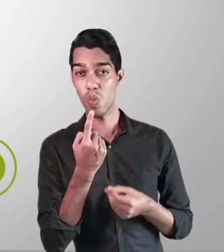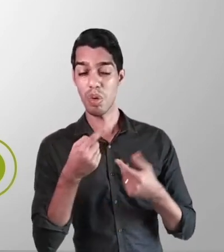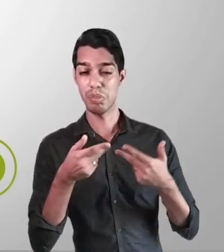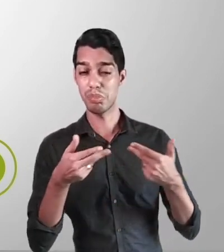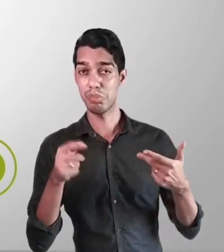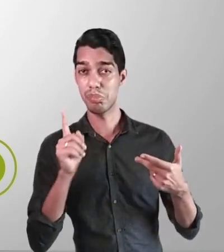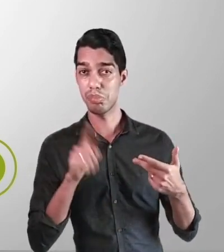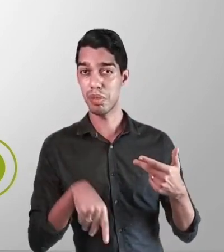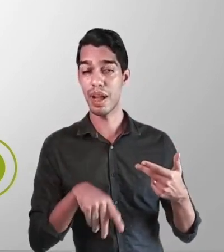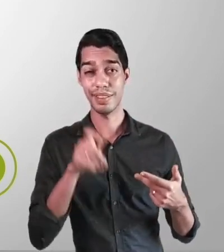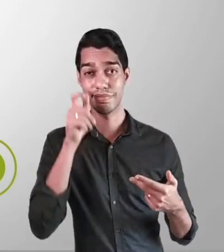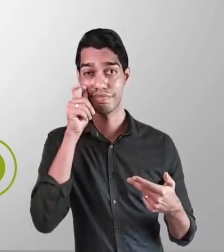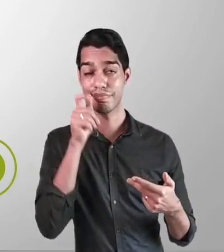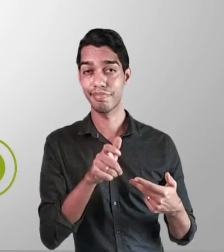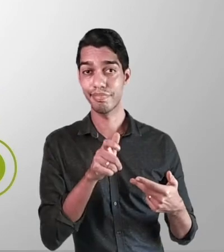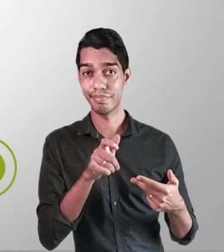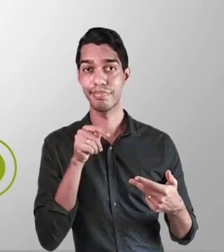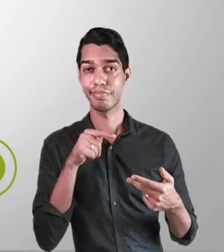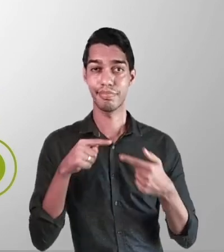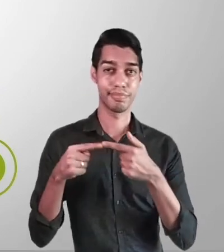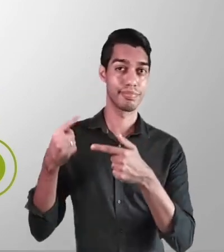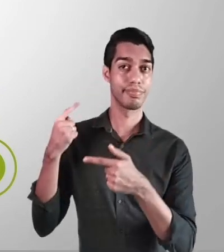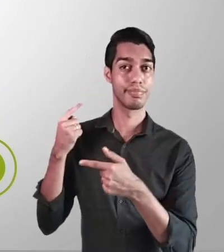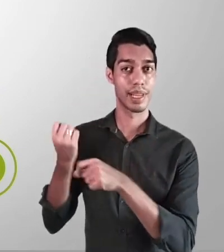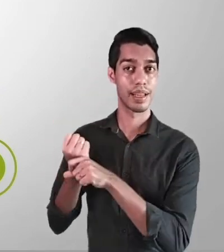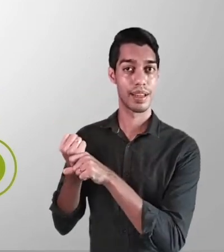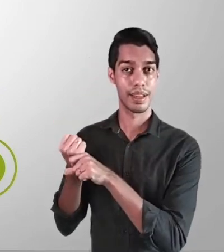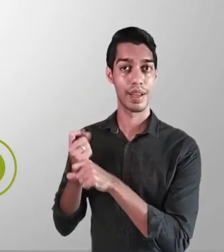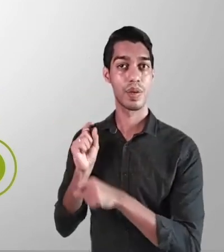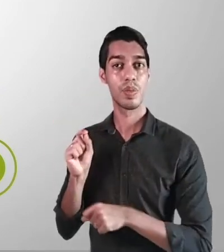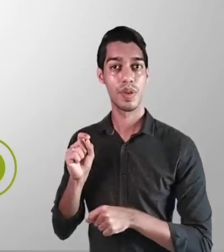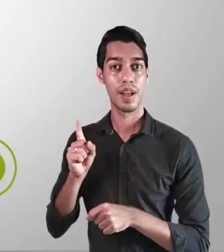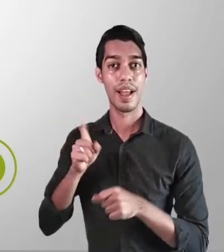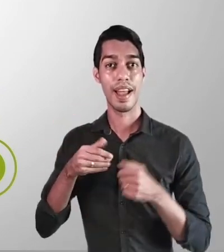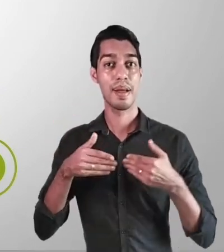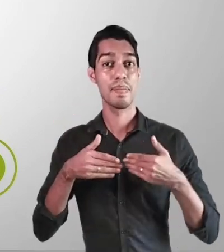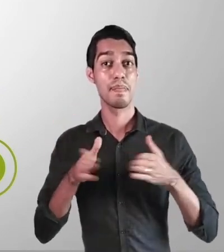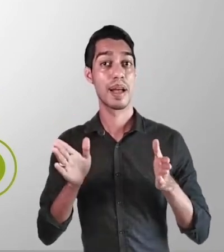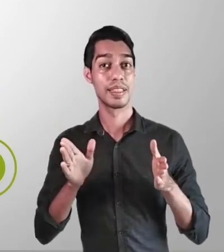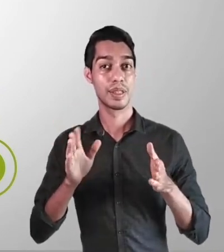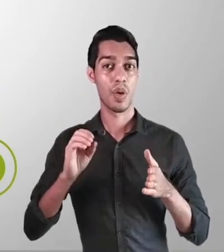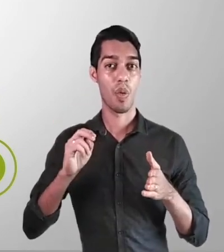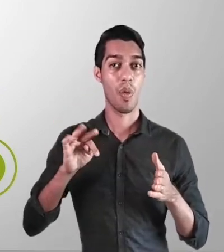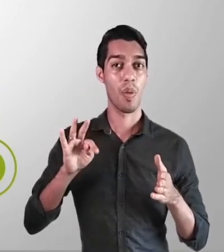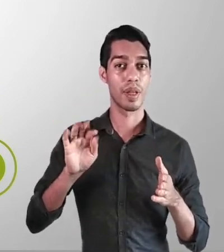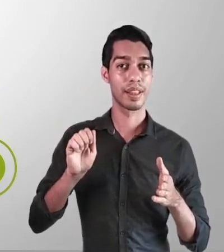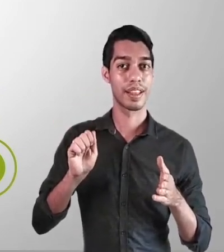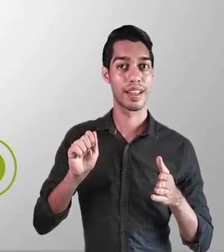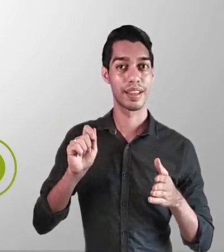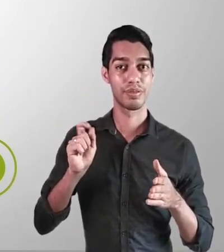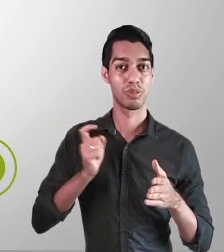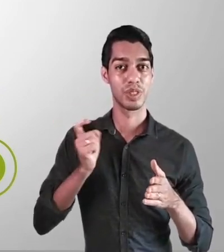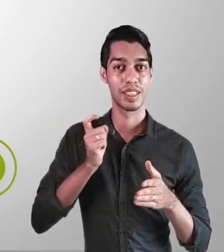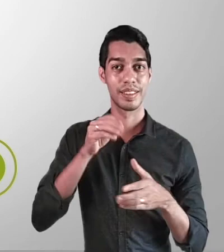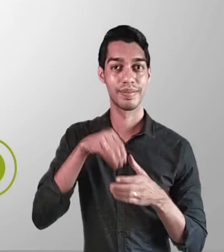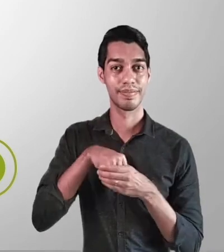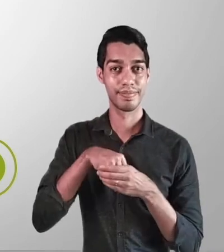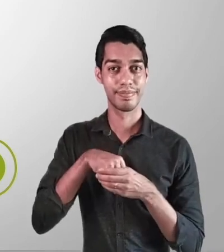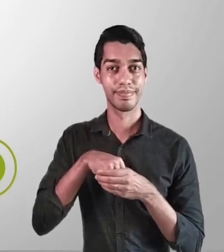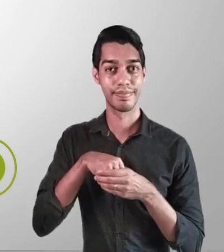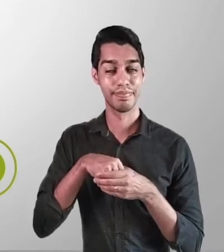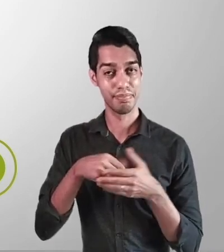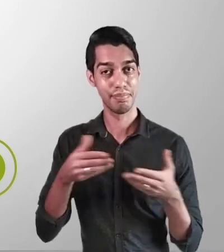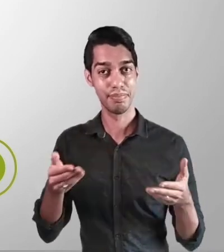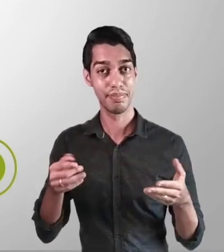foi colocada pelo regulador ao longo dos últimos anos, que é o processo de abertura de contas digitais, né? As aberturas de contas digitais,